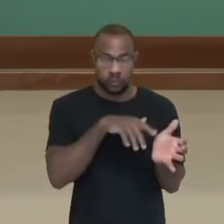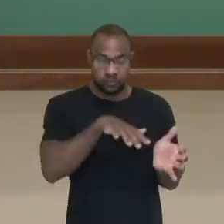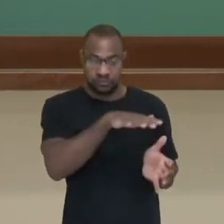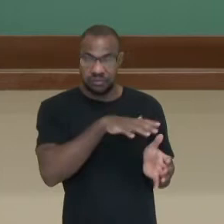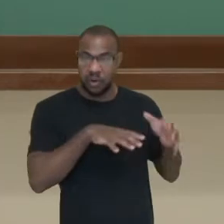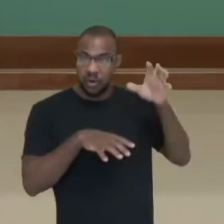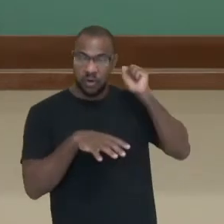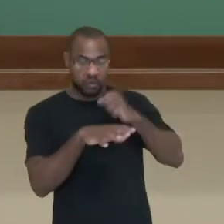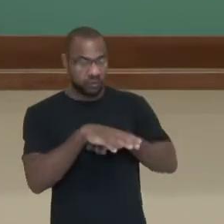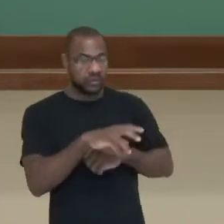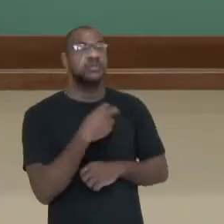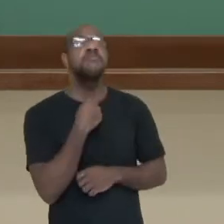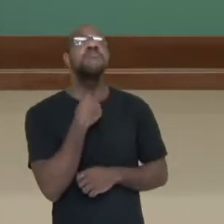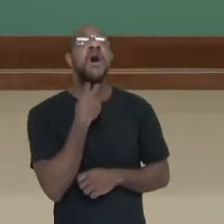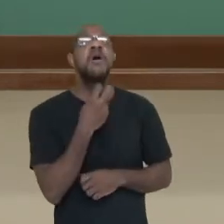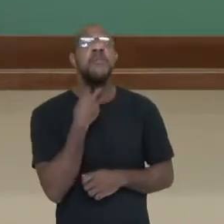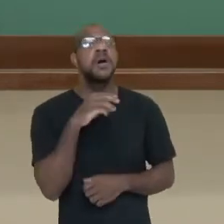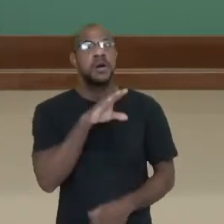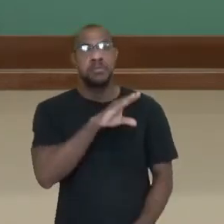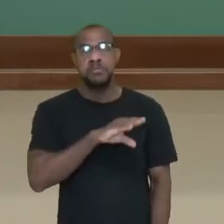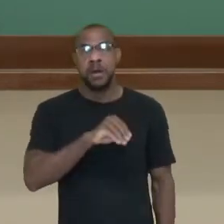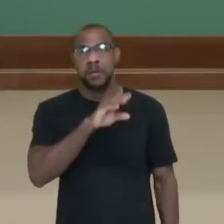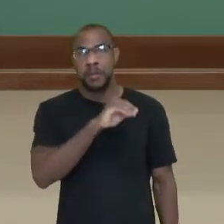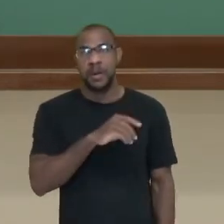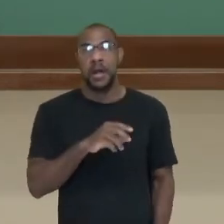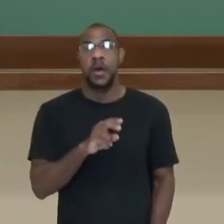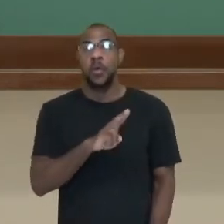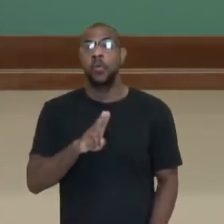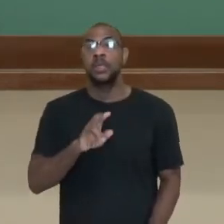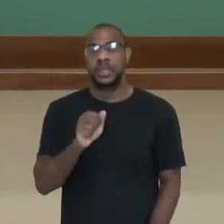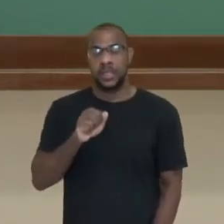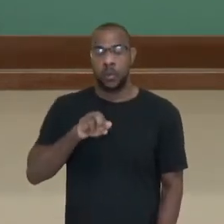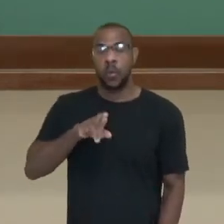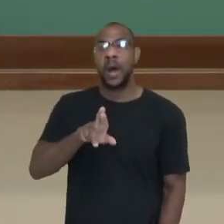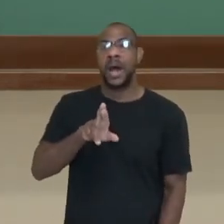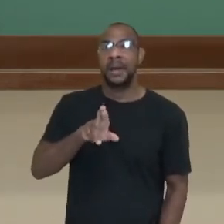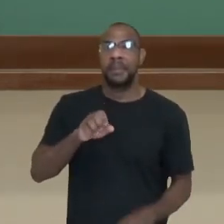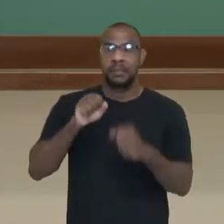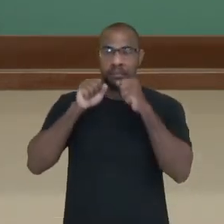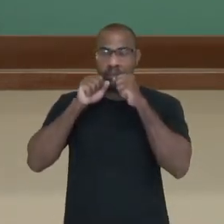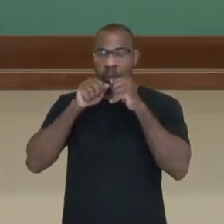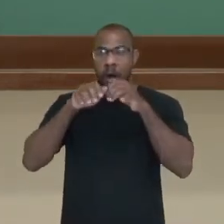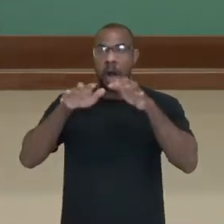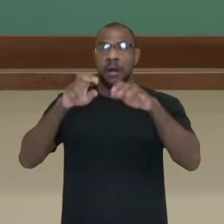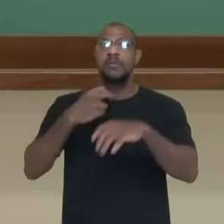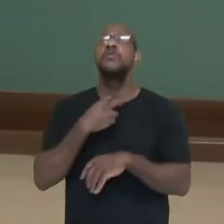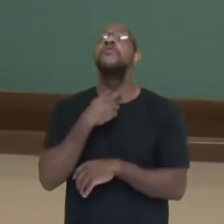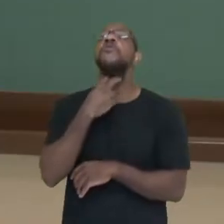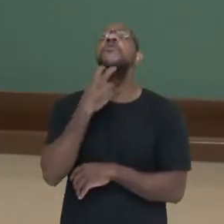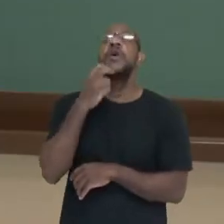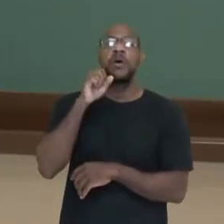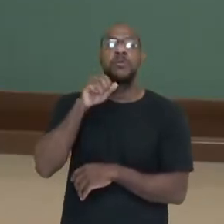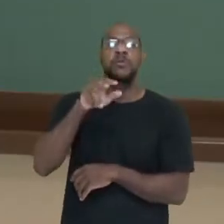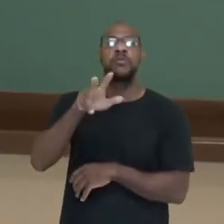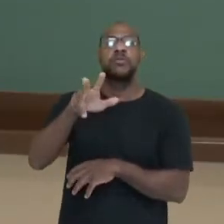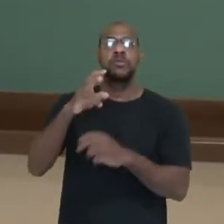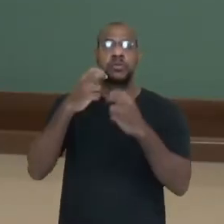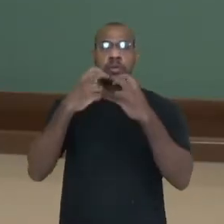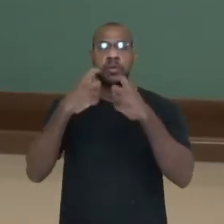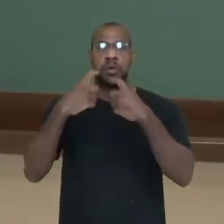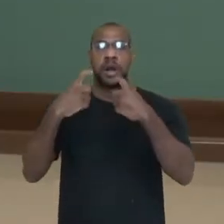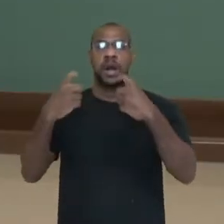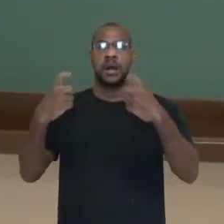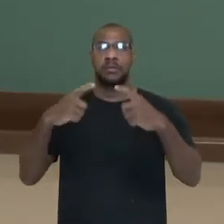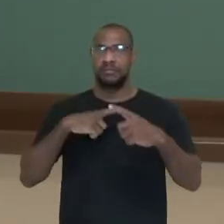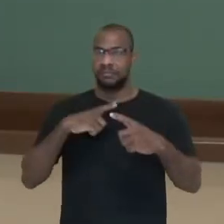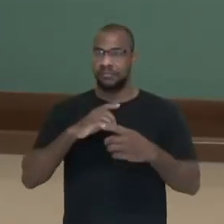vocais, ela vai usar o ar para se propagar. E assim as pessoas ouvem. Então vamos lá, vamos trabalhar um pouquinho, pessoal, vem